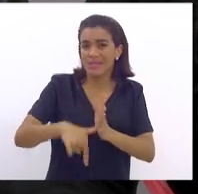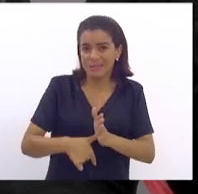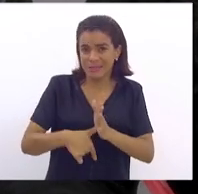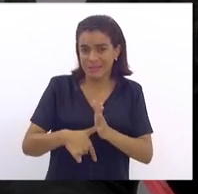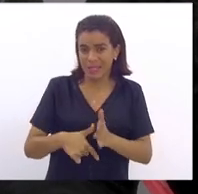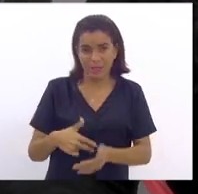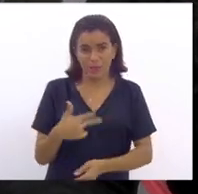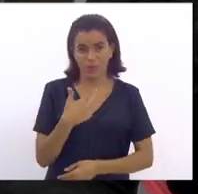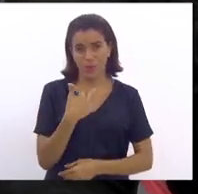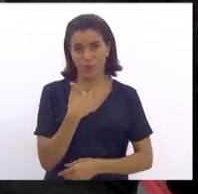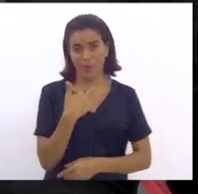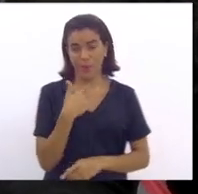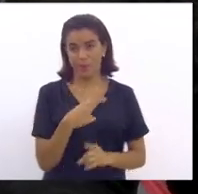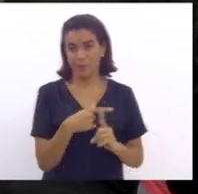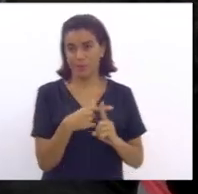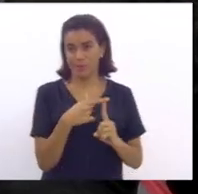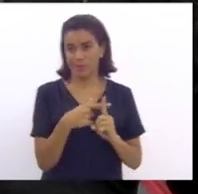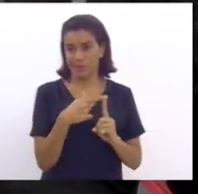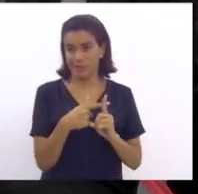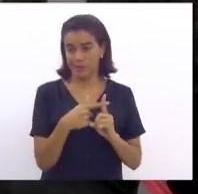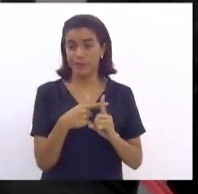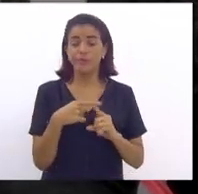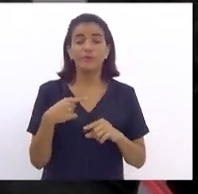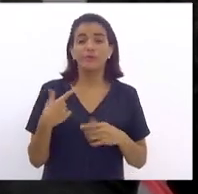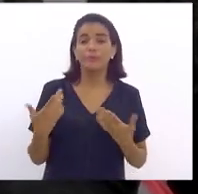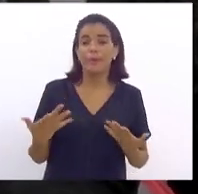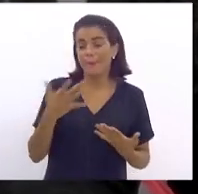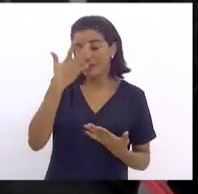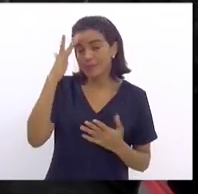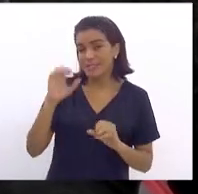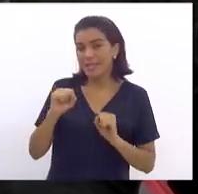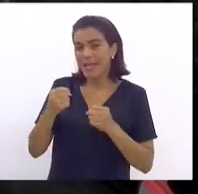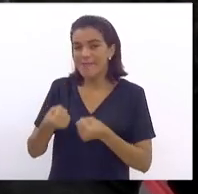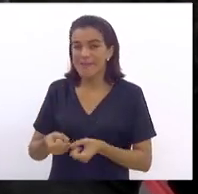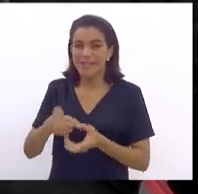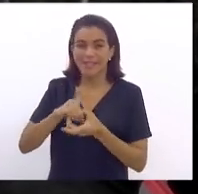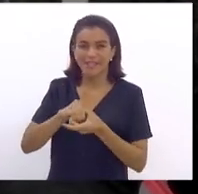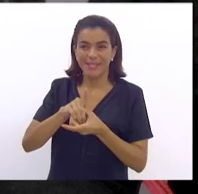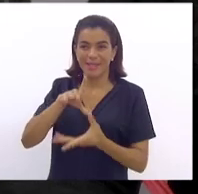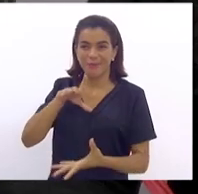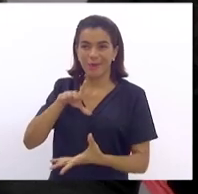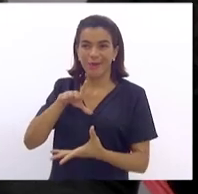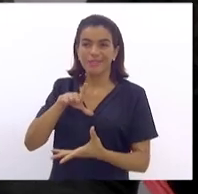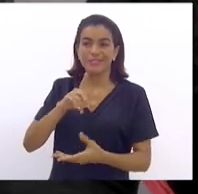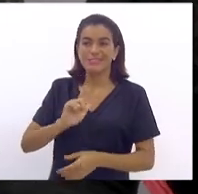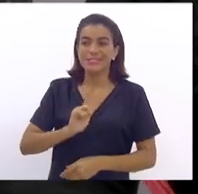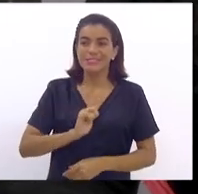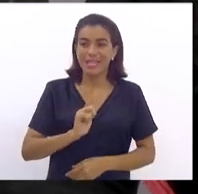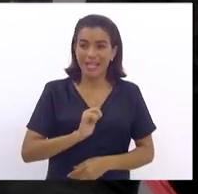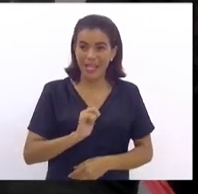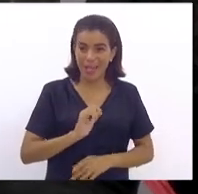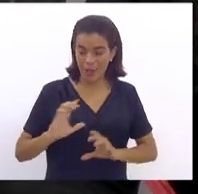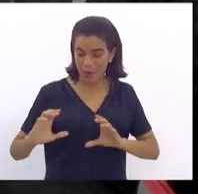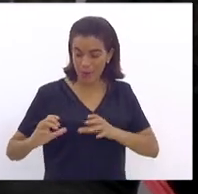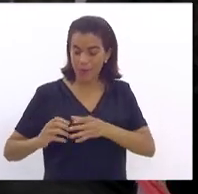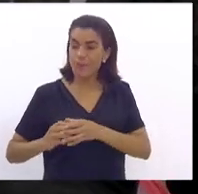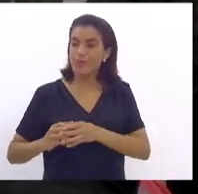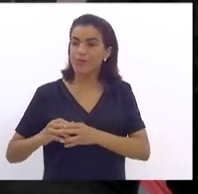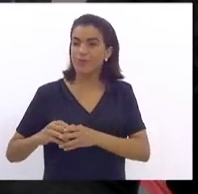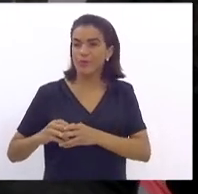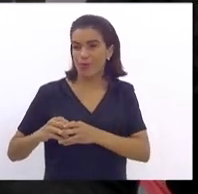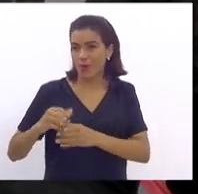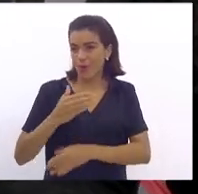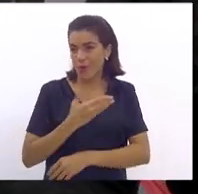ser positivo para aqueles e para aquelas que defendem, por exemplo, a democracia, você ter um pleito numa universidade pública,